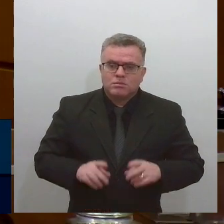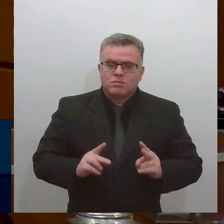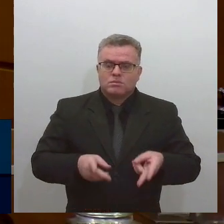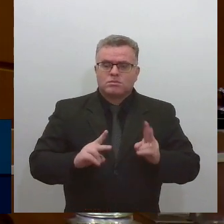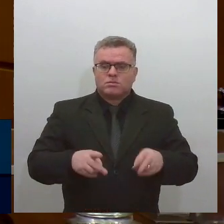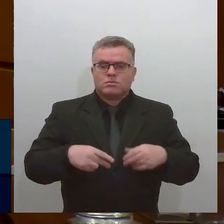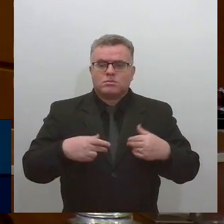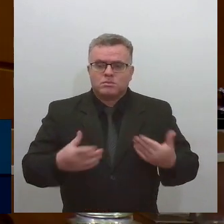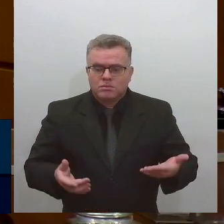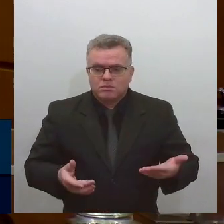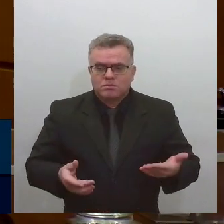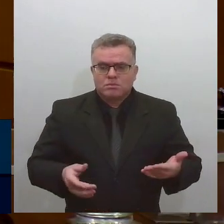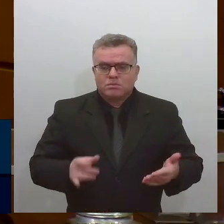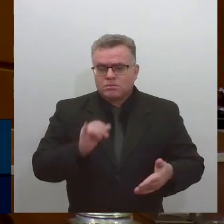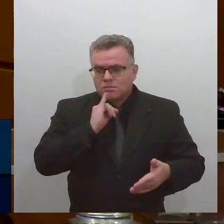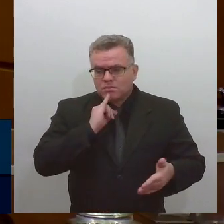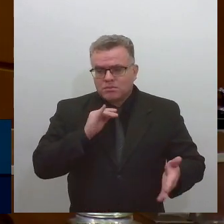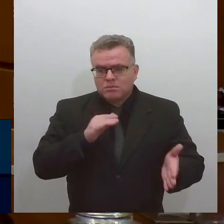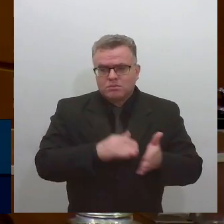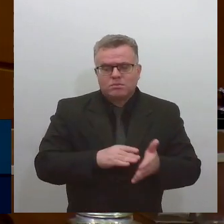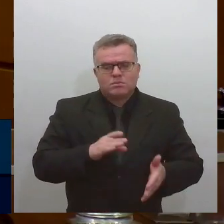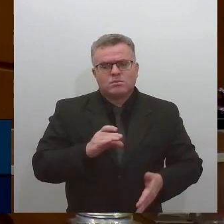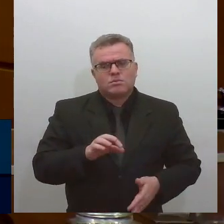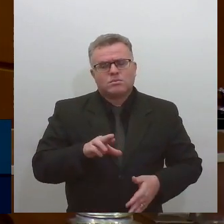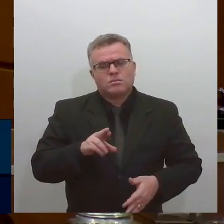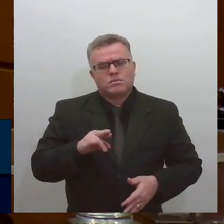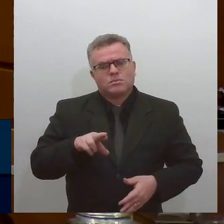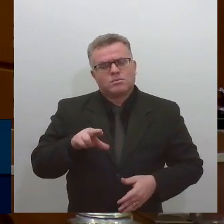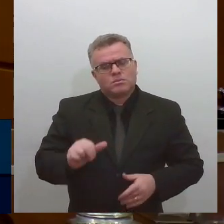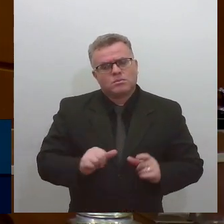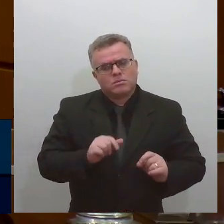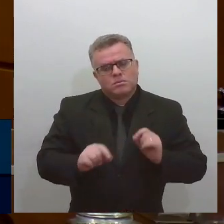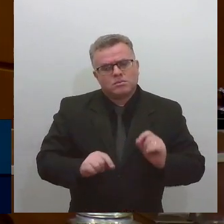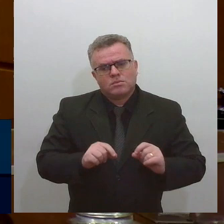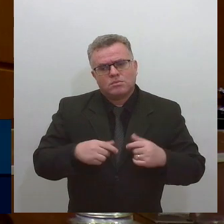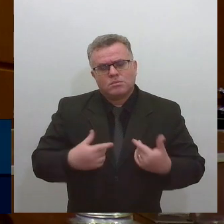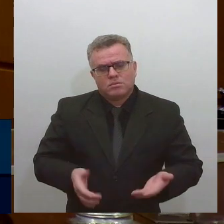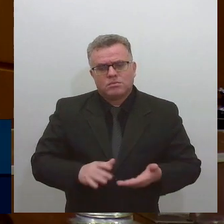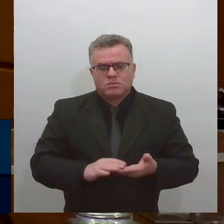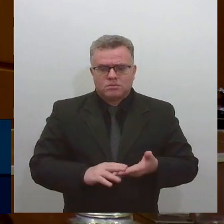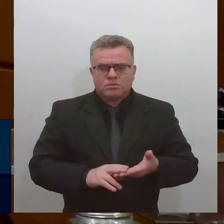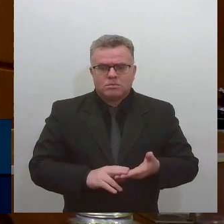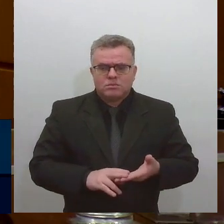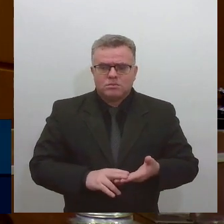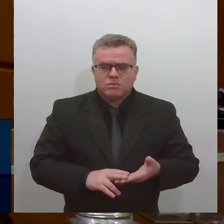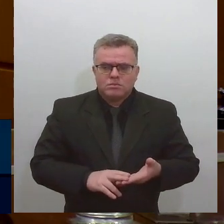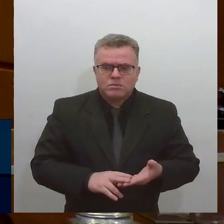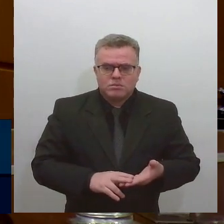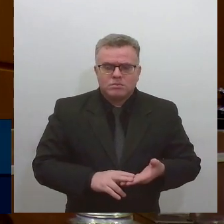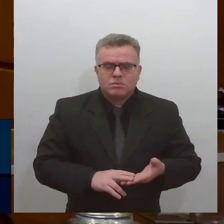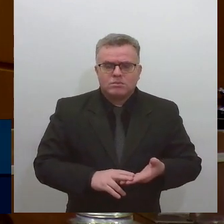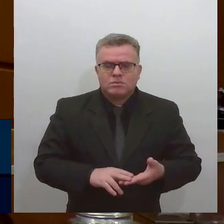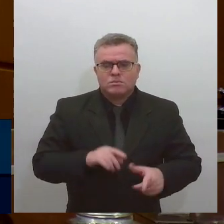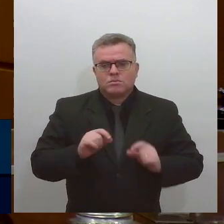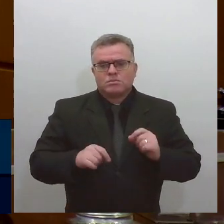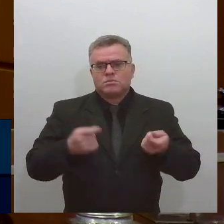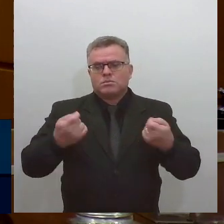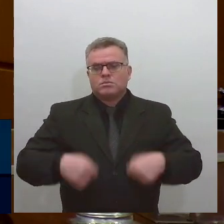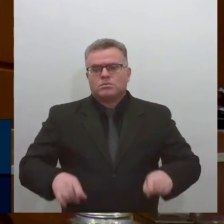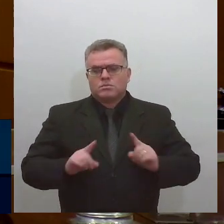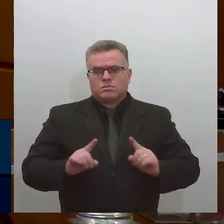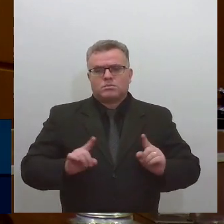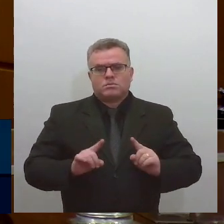tabai até Carira não será duplicado Até porque não precisa porque não tem Volume de tráfego que necessite